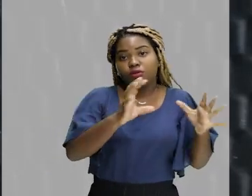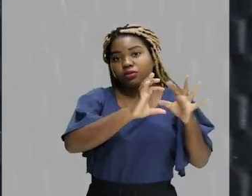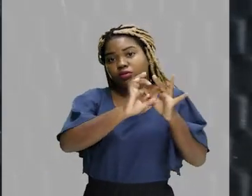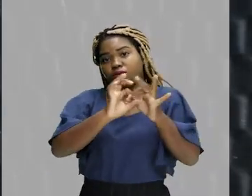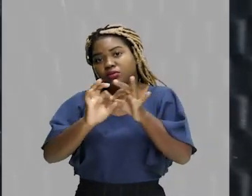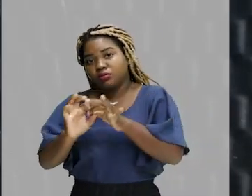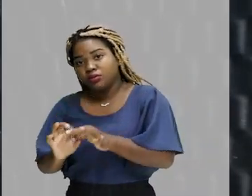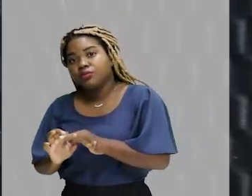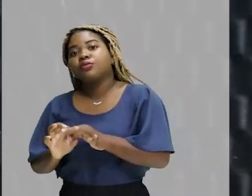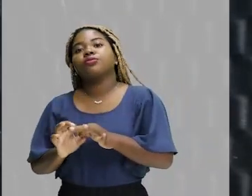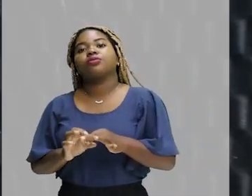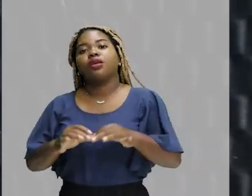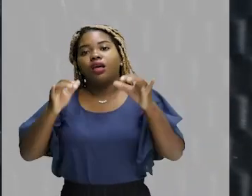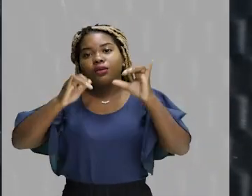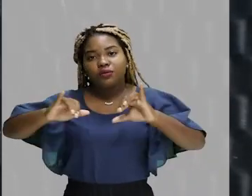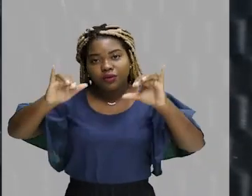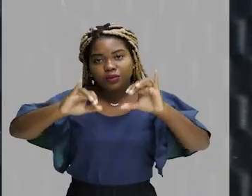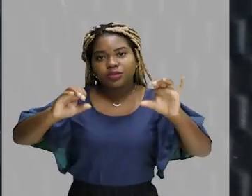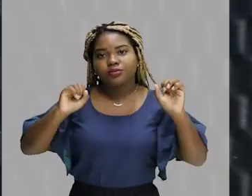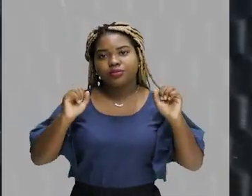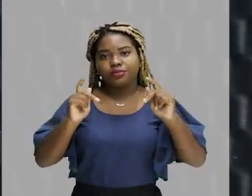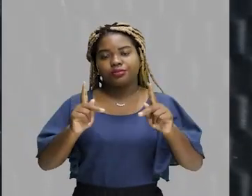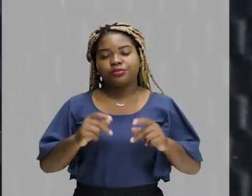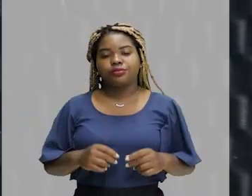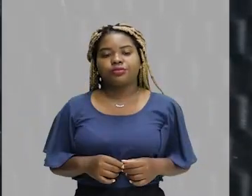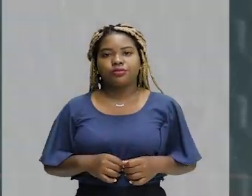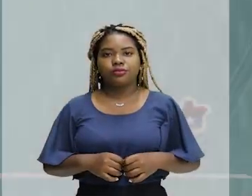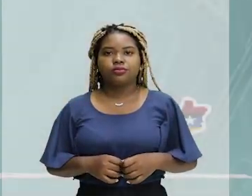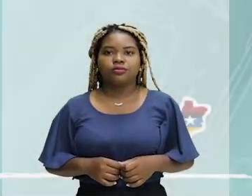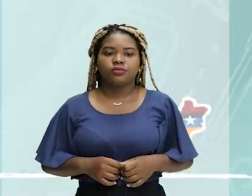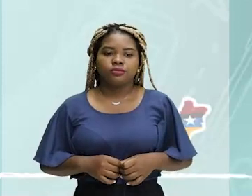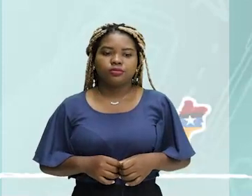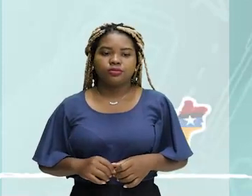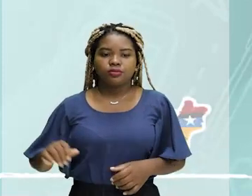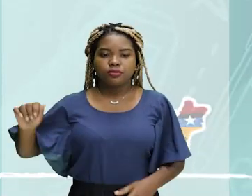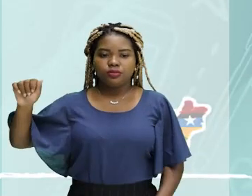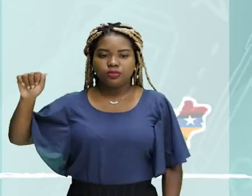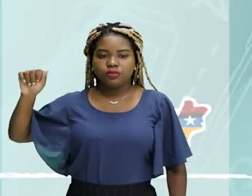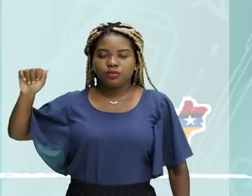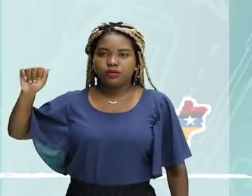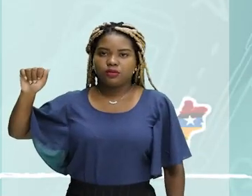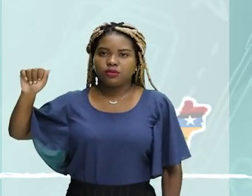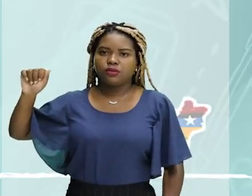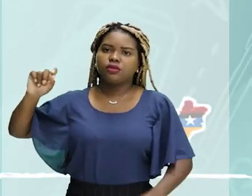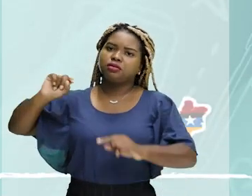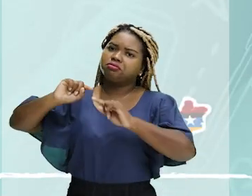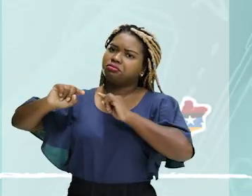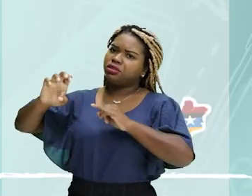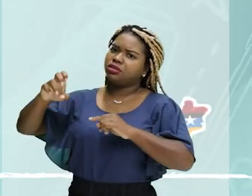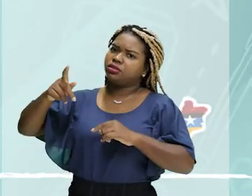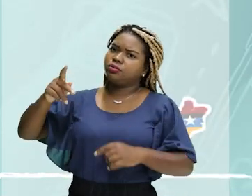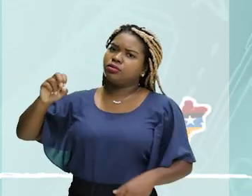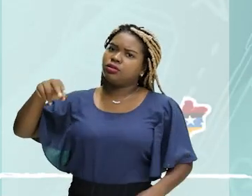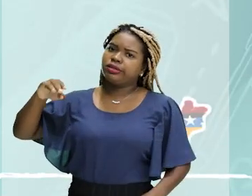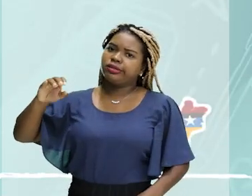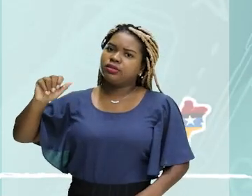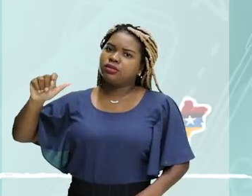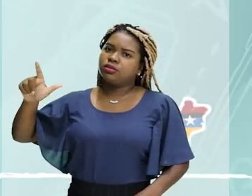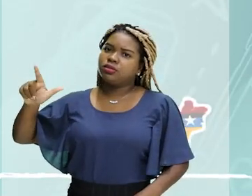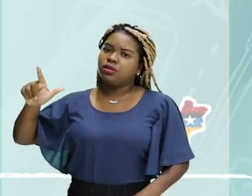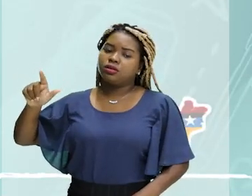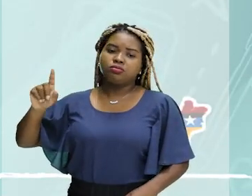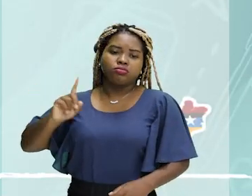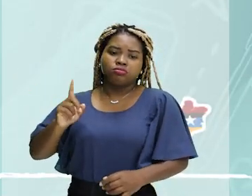da informação, não é isso? Então vamos lá. O espaço exponencial. Não é o espaço exponencial. As